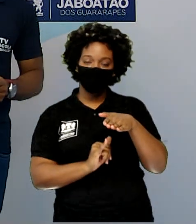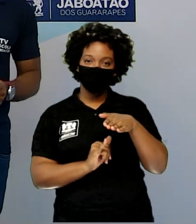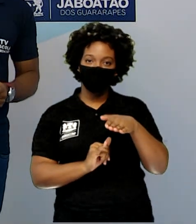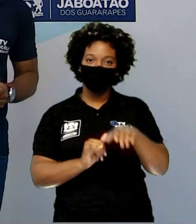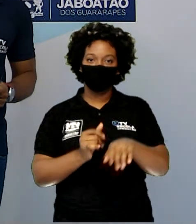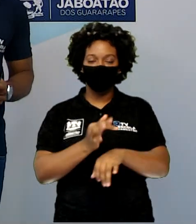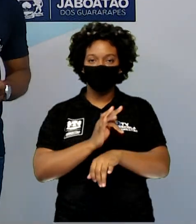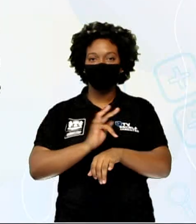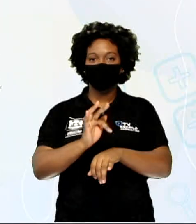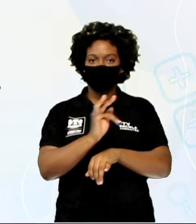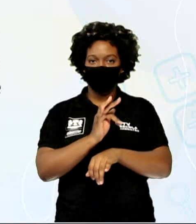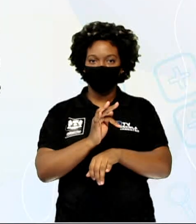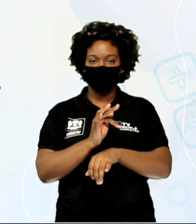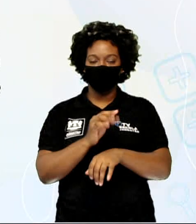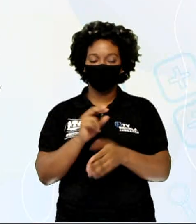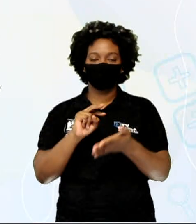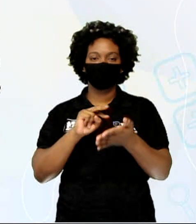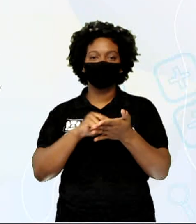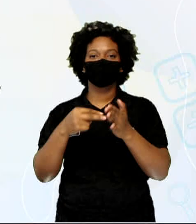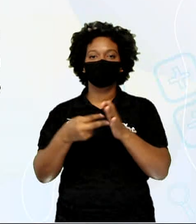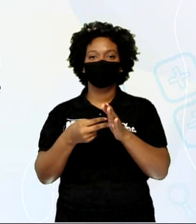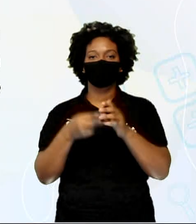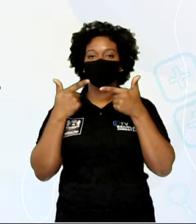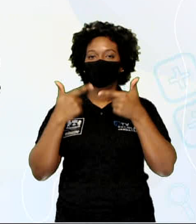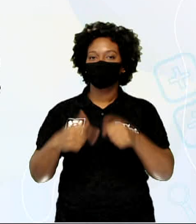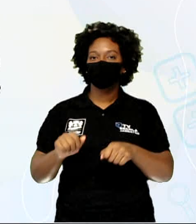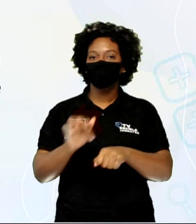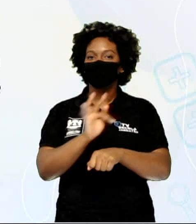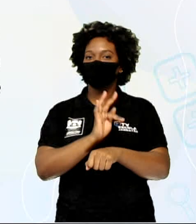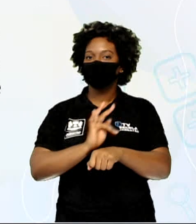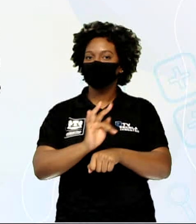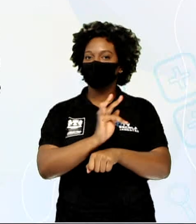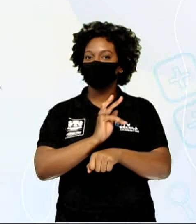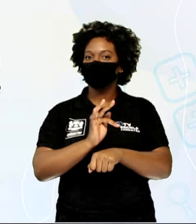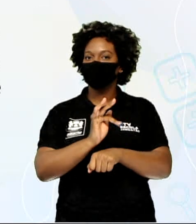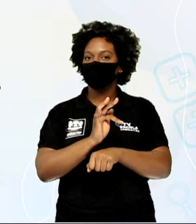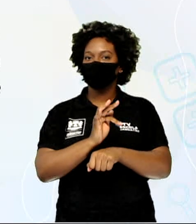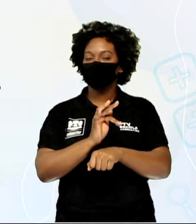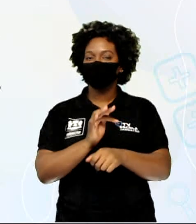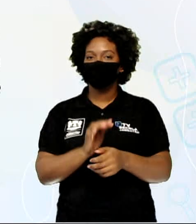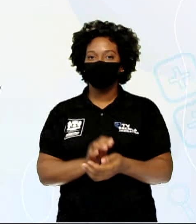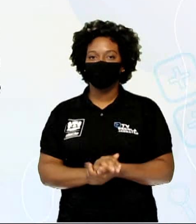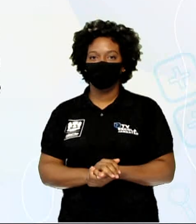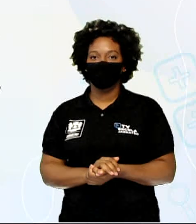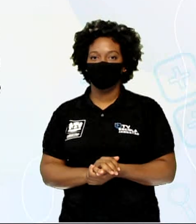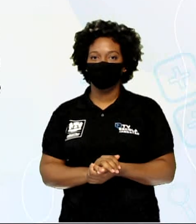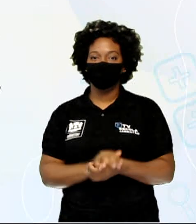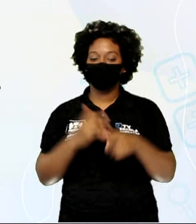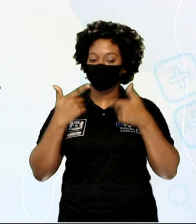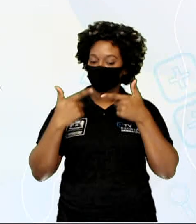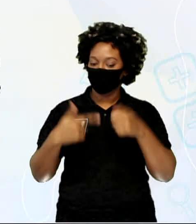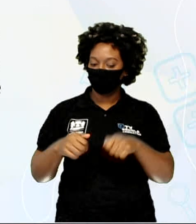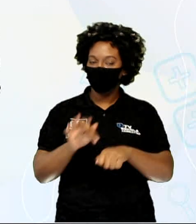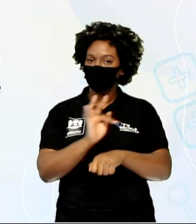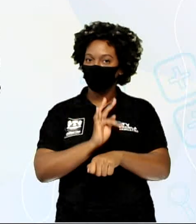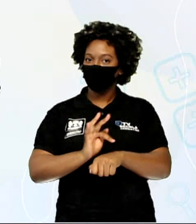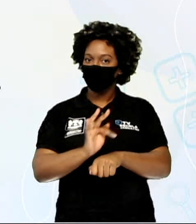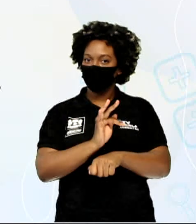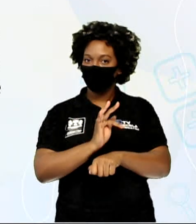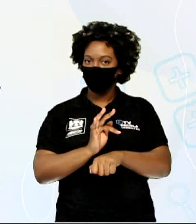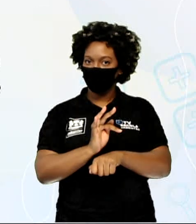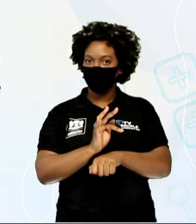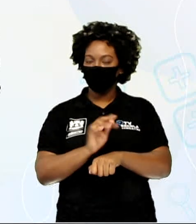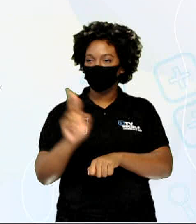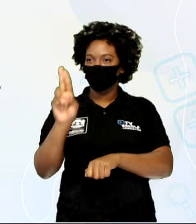formal? Vamos lá, vejam aí. Ela também chamada de culta, né, a linguagem formal, está pautada no